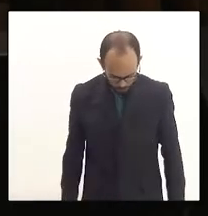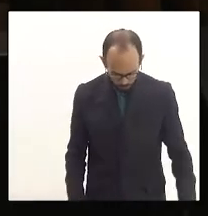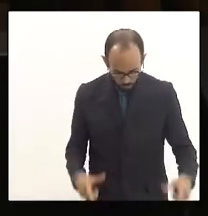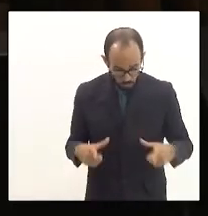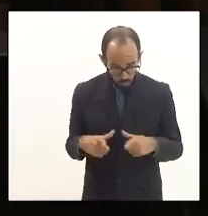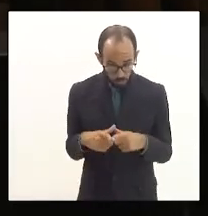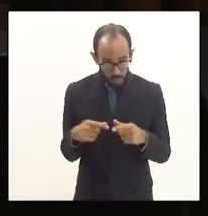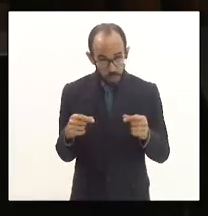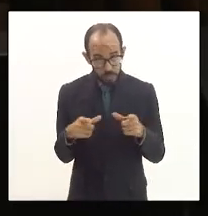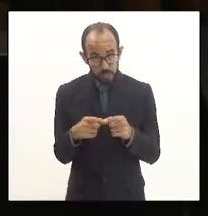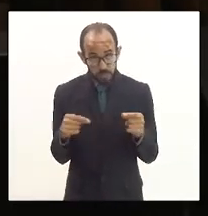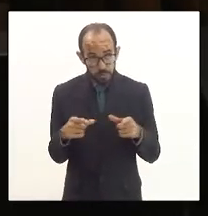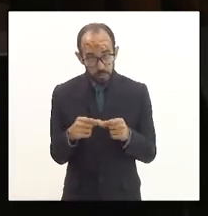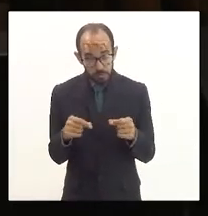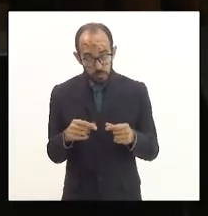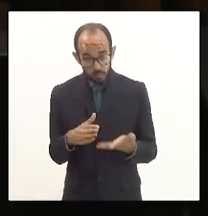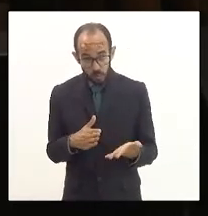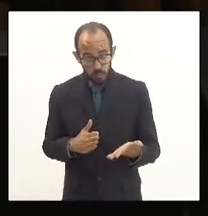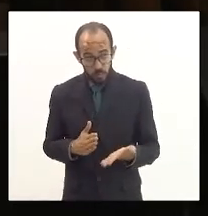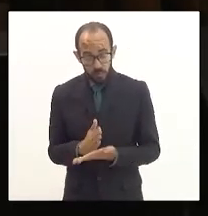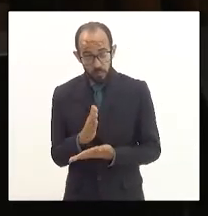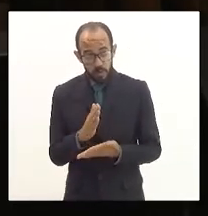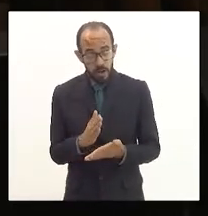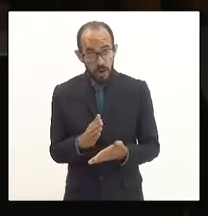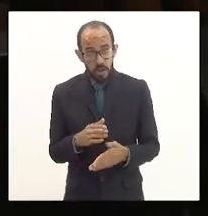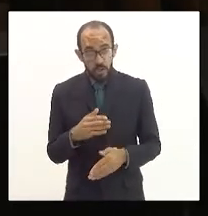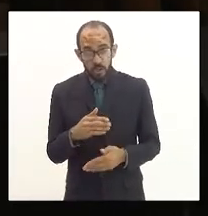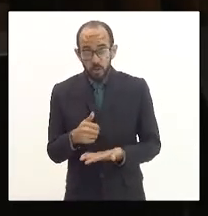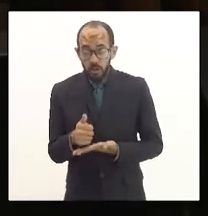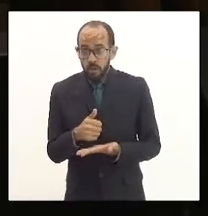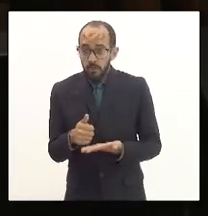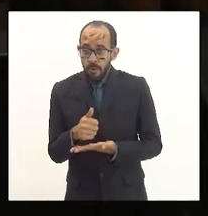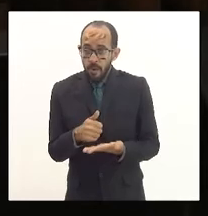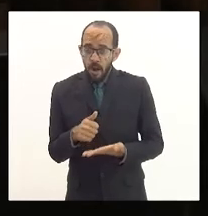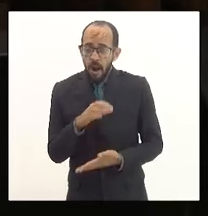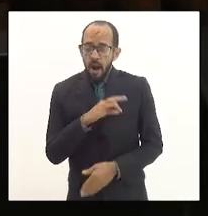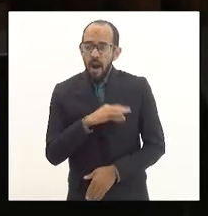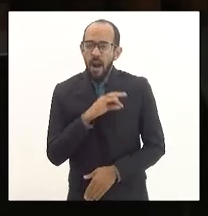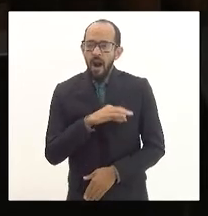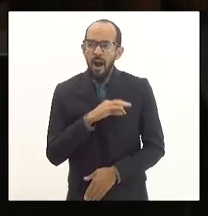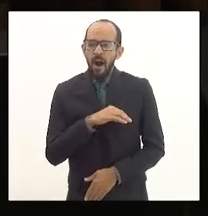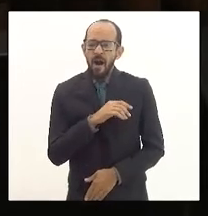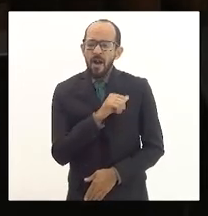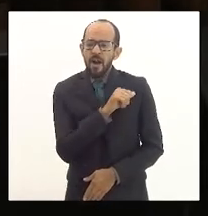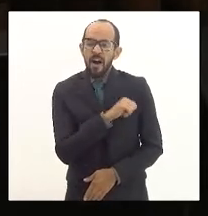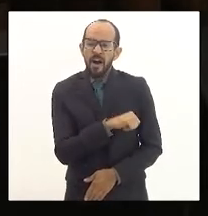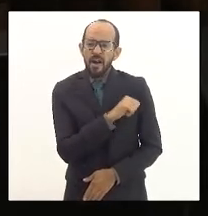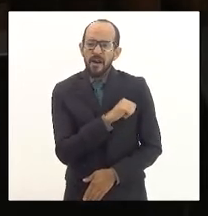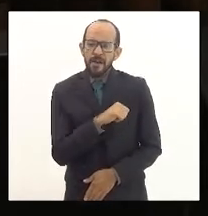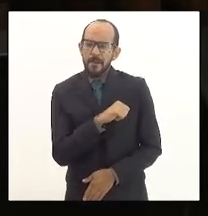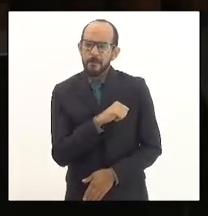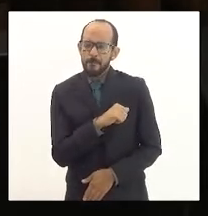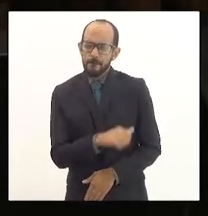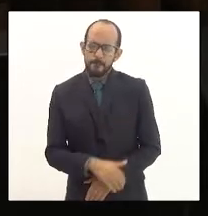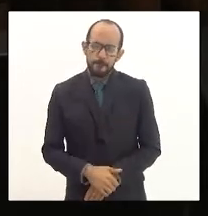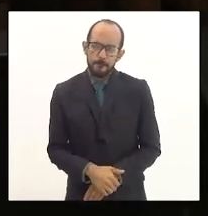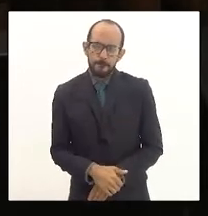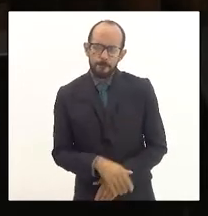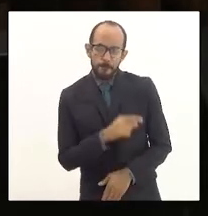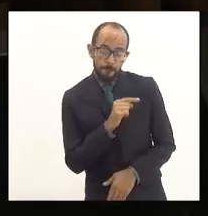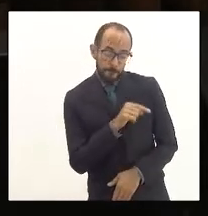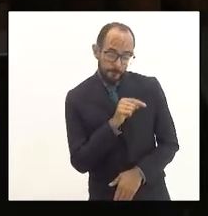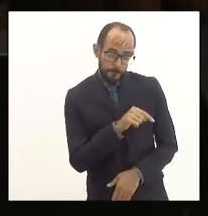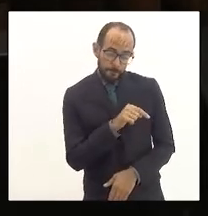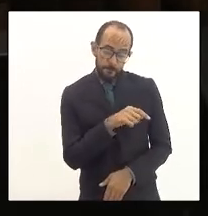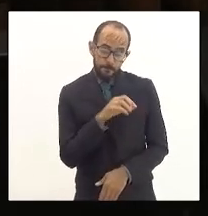Brasília foi aprovado um piso salarial da categoria de enfermagem ó e